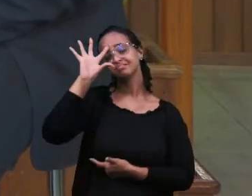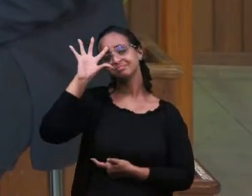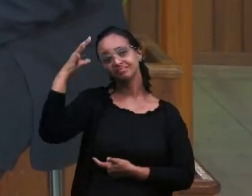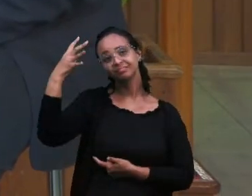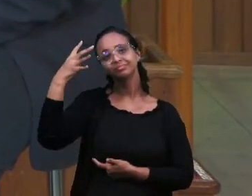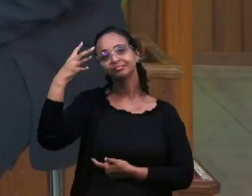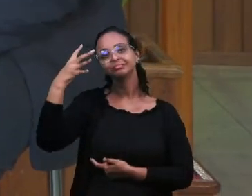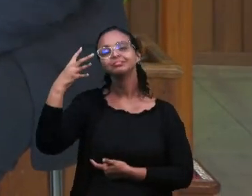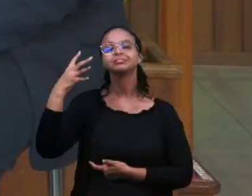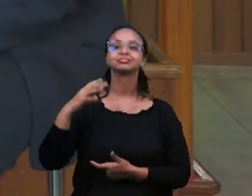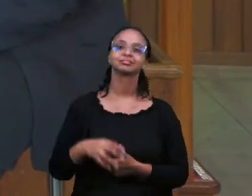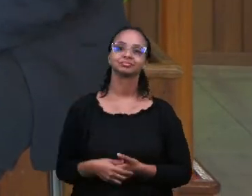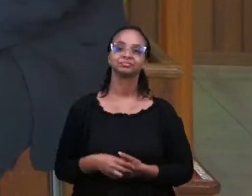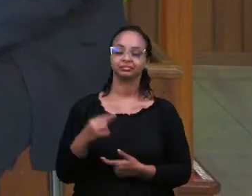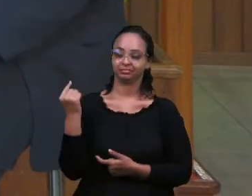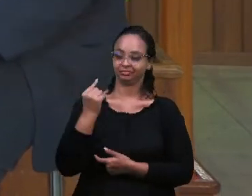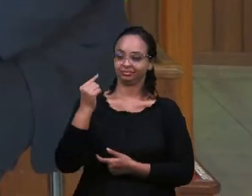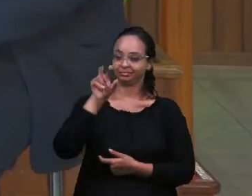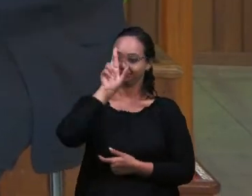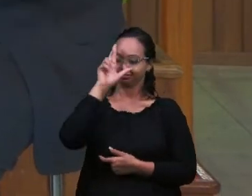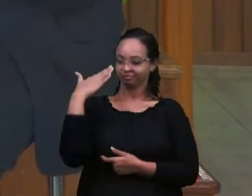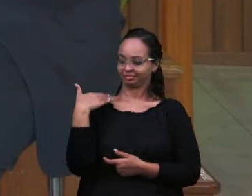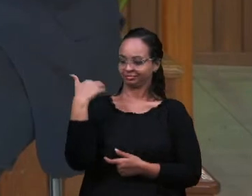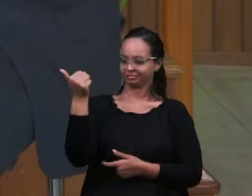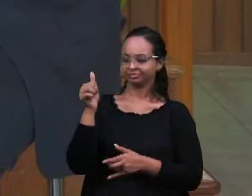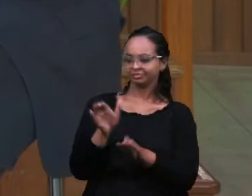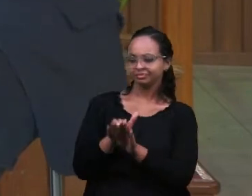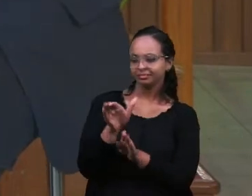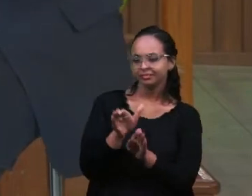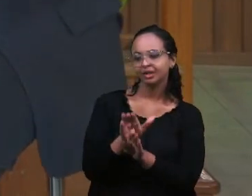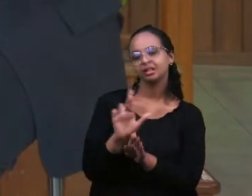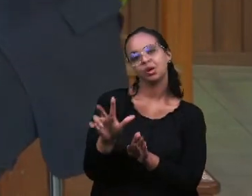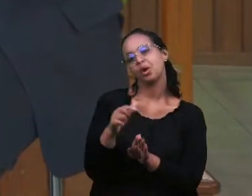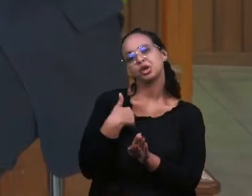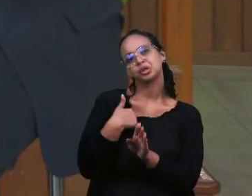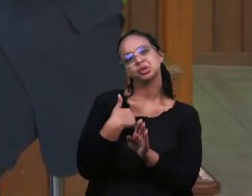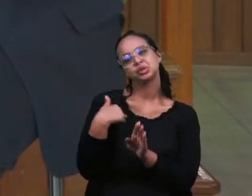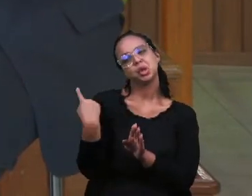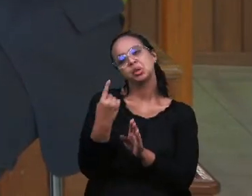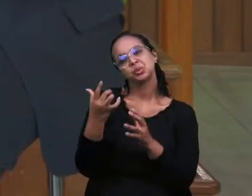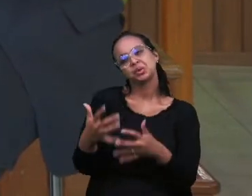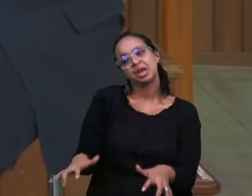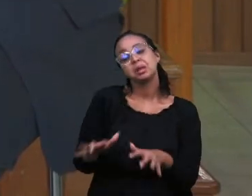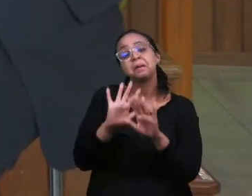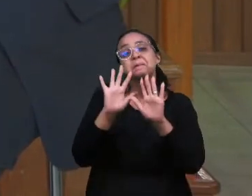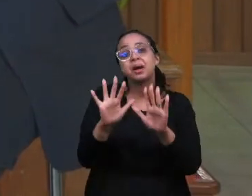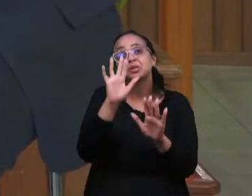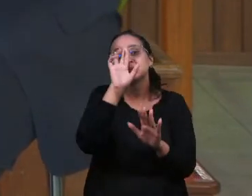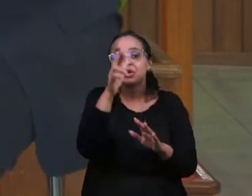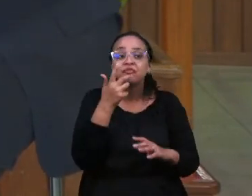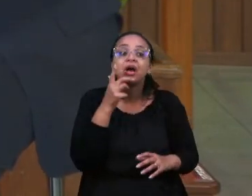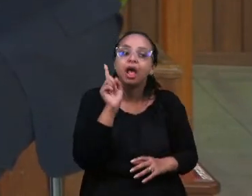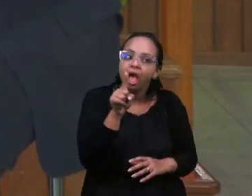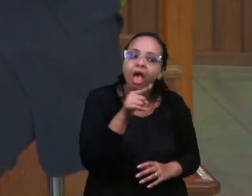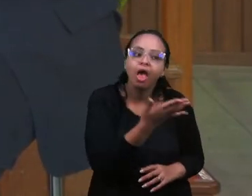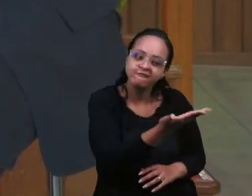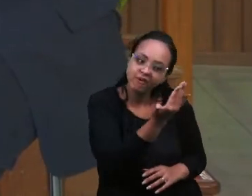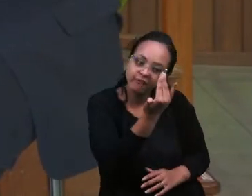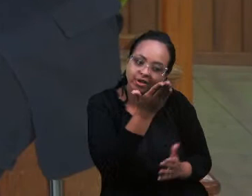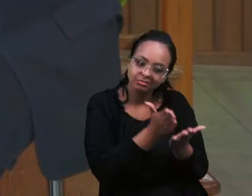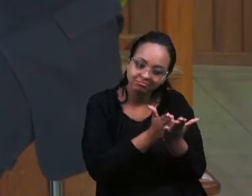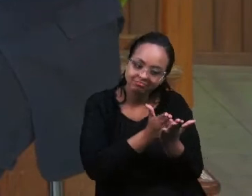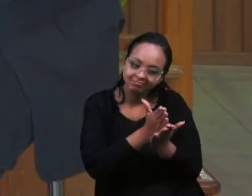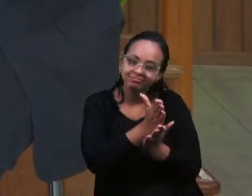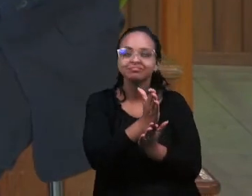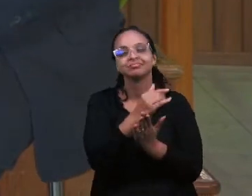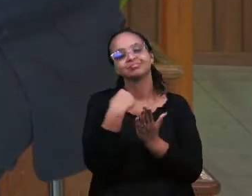gente coloca diante do Senhor, e o Senhor orienta, e às vezes não era o que nós queríamos, e o Senhor diz, é por aqui, e nós